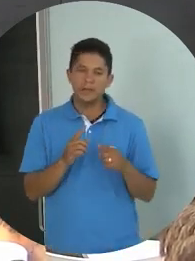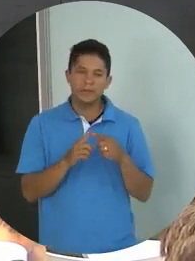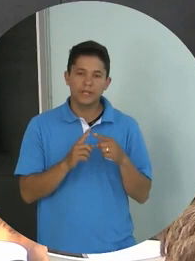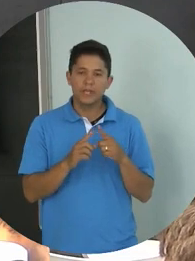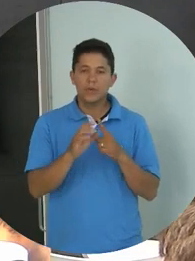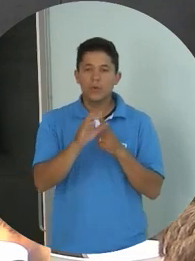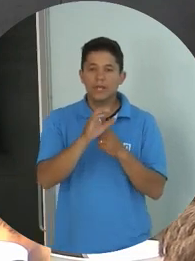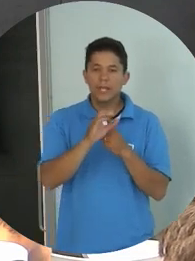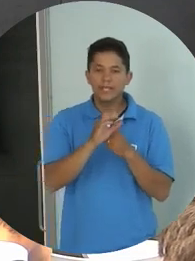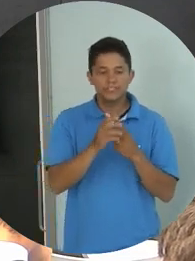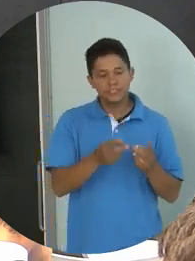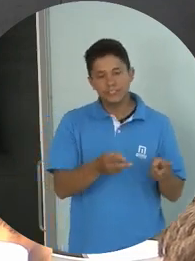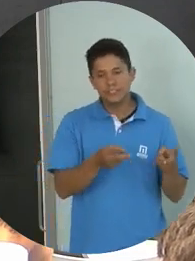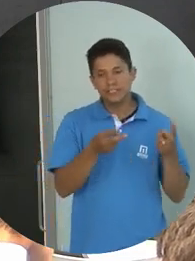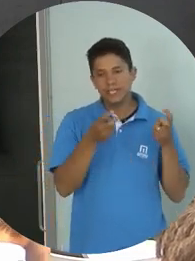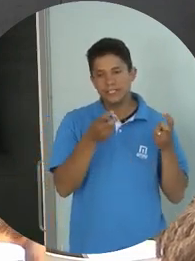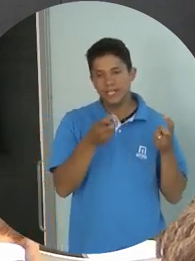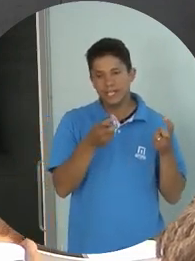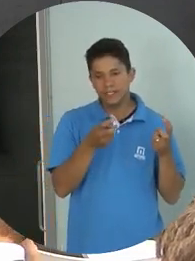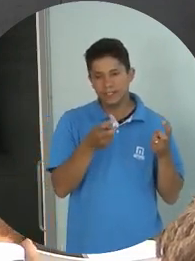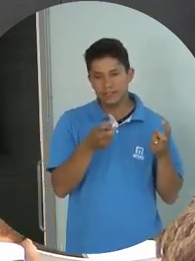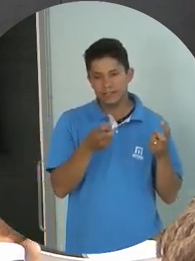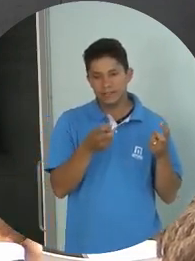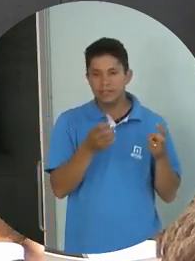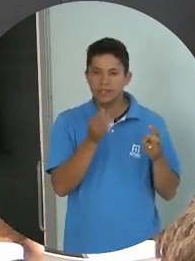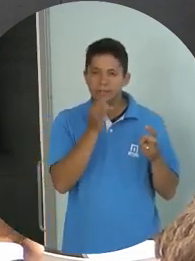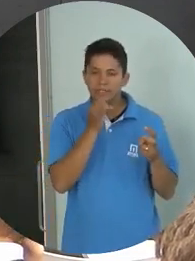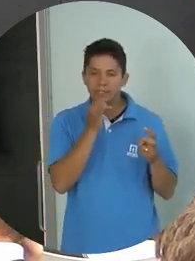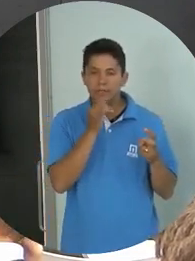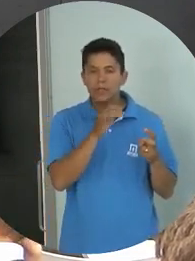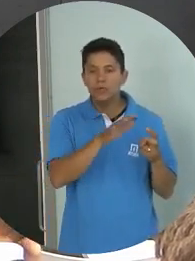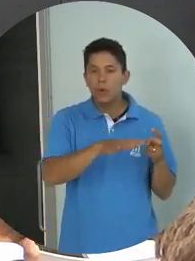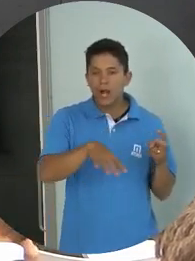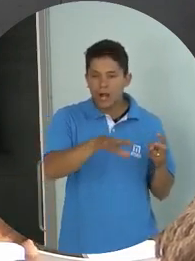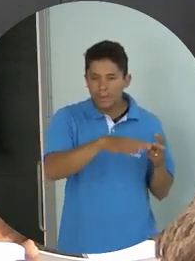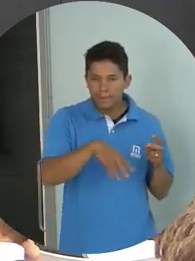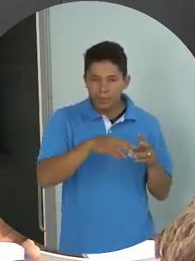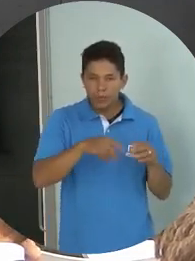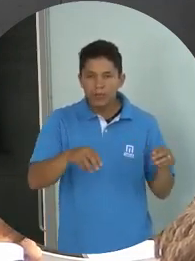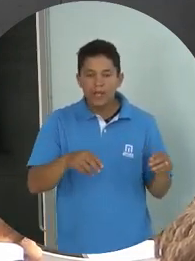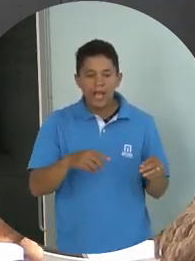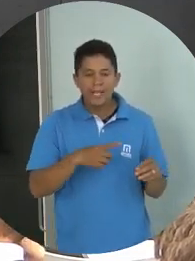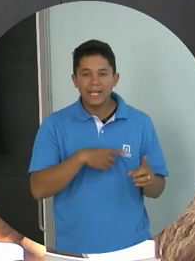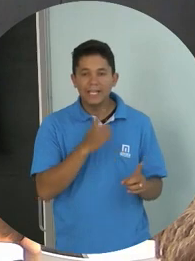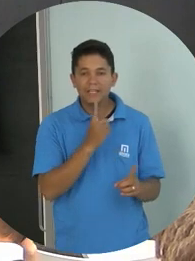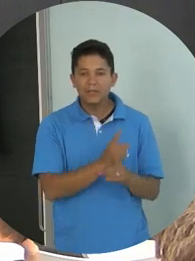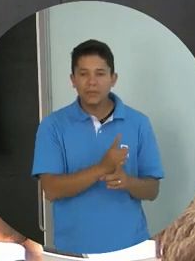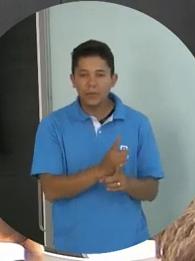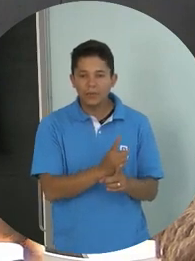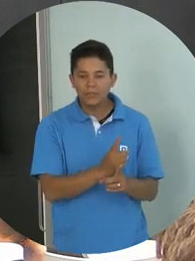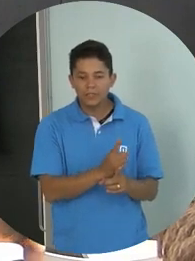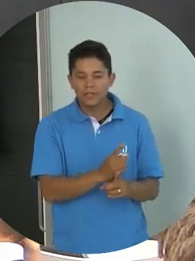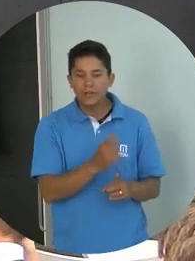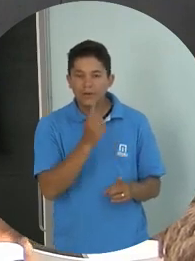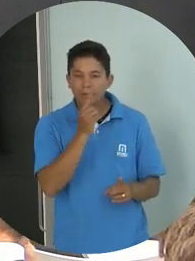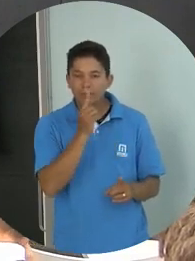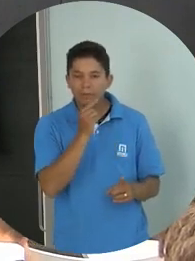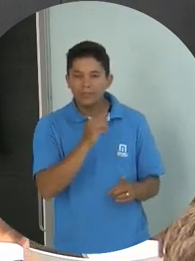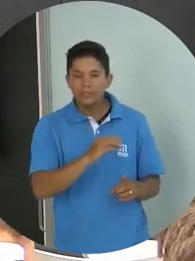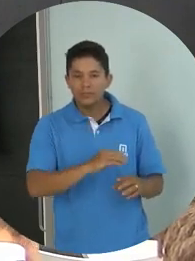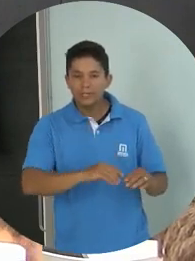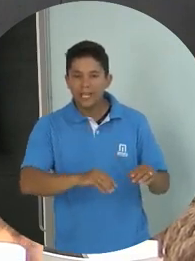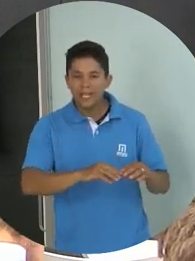campo. Ele vê uma poça de umidade ali, a gente já caracteriza que ali tem uma zona de